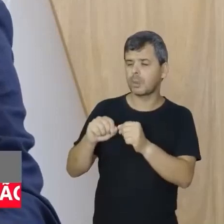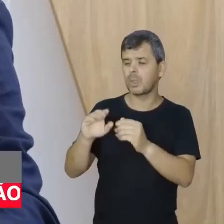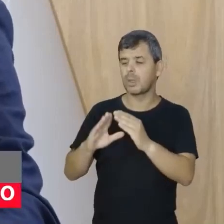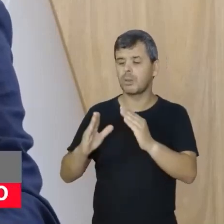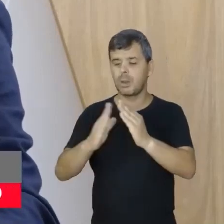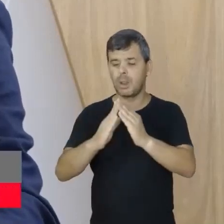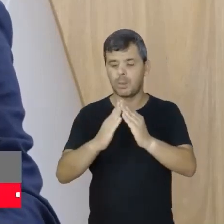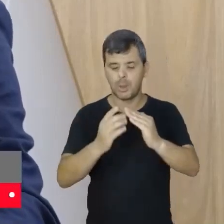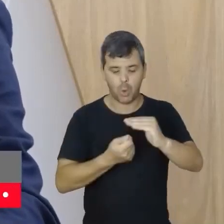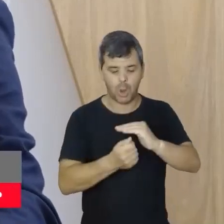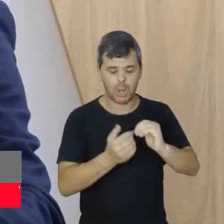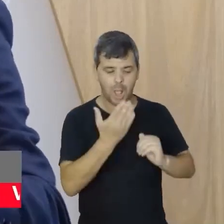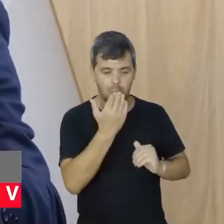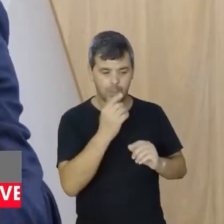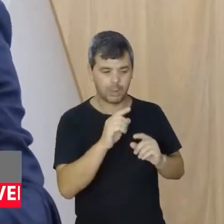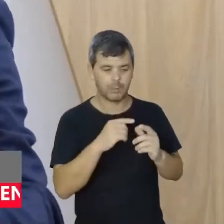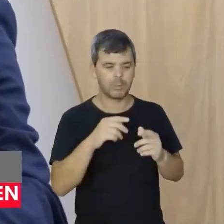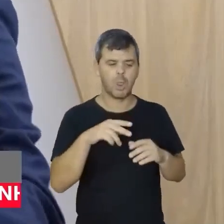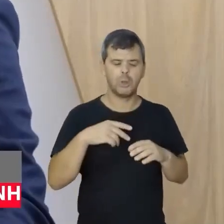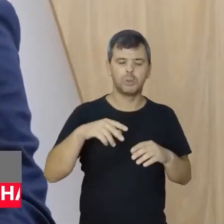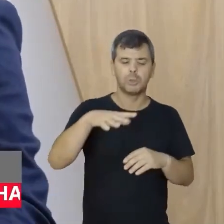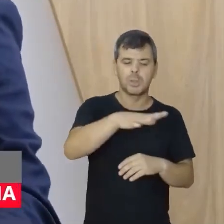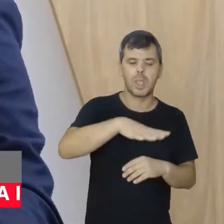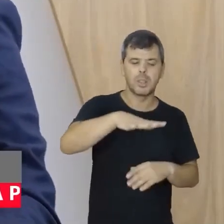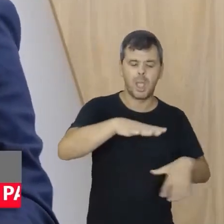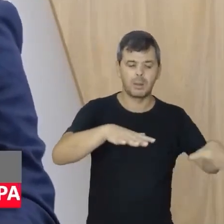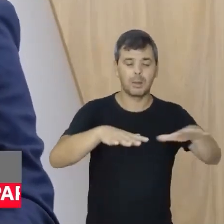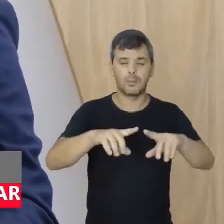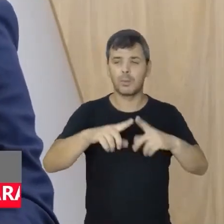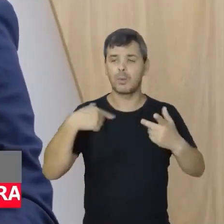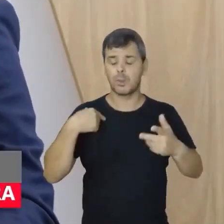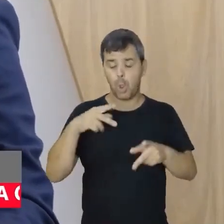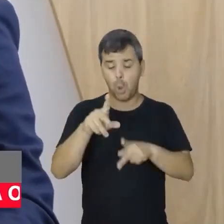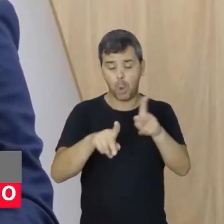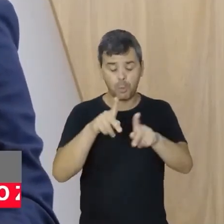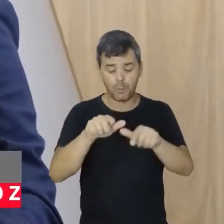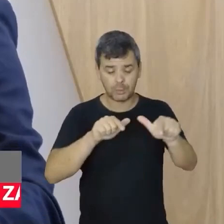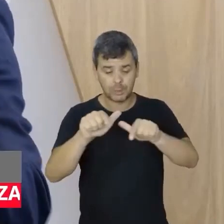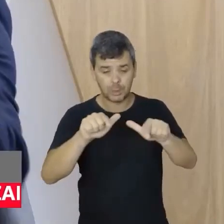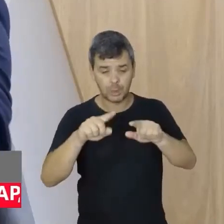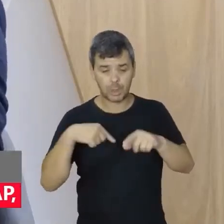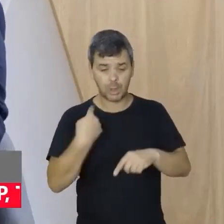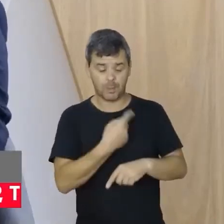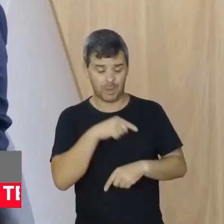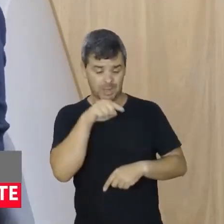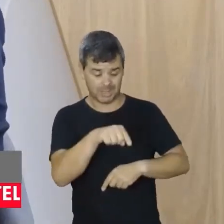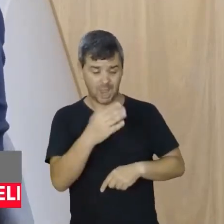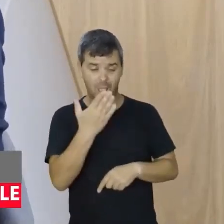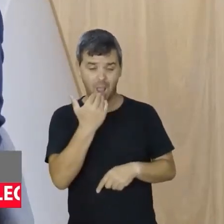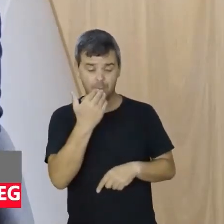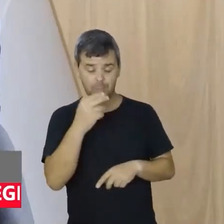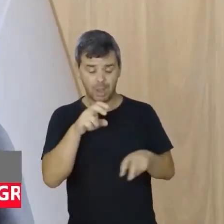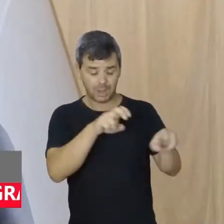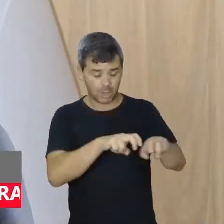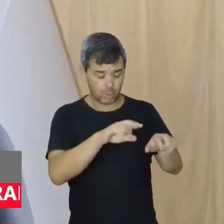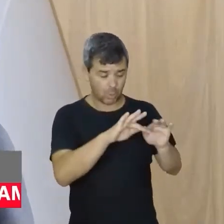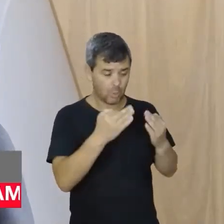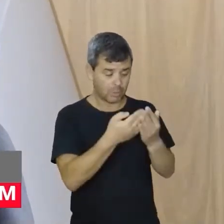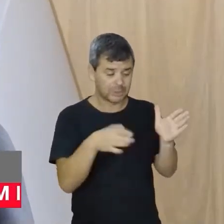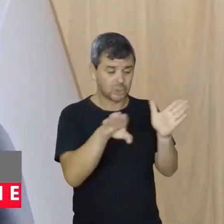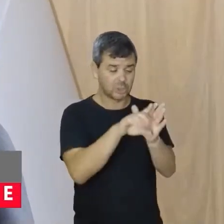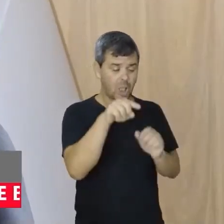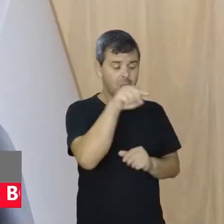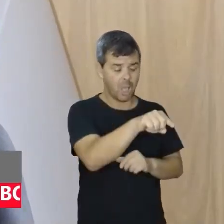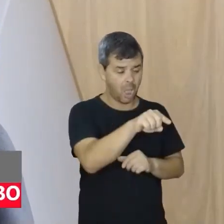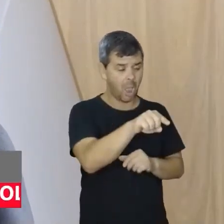da periferia, dos locais, dos territórios, aonde está o povo trabalhador, para que esse alimento da agricultura familiar possa chegar lá